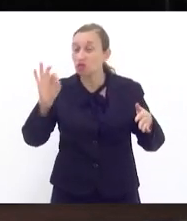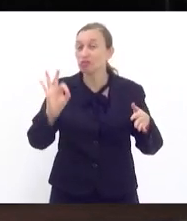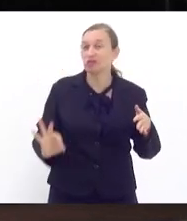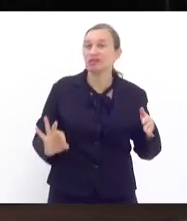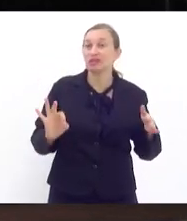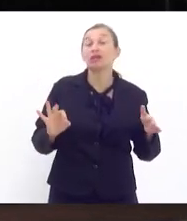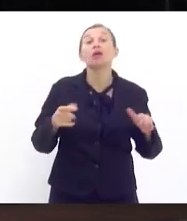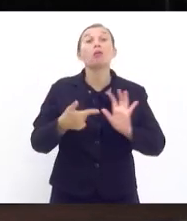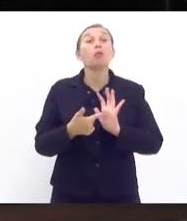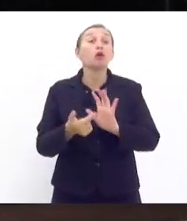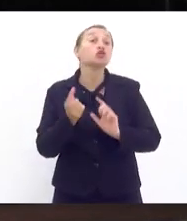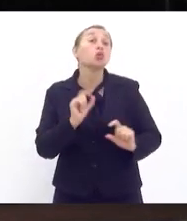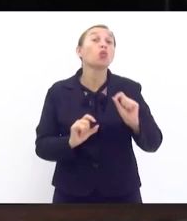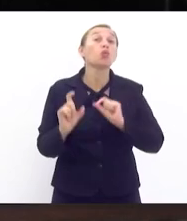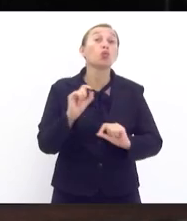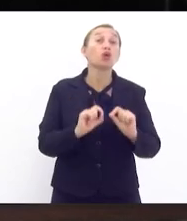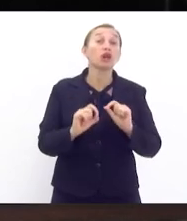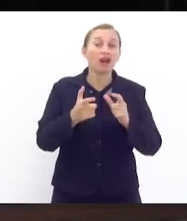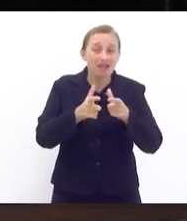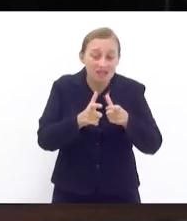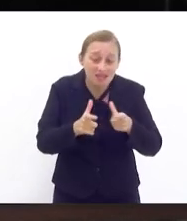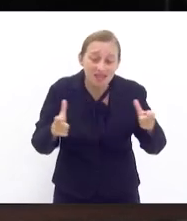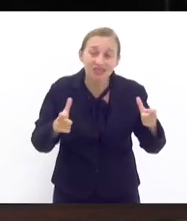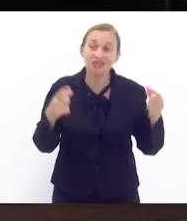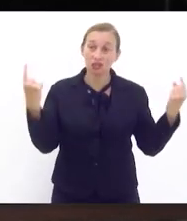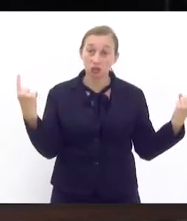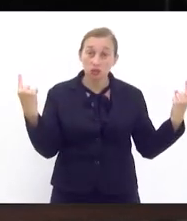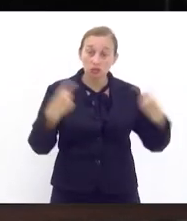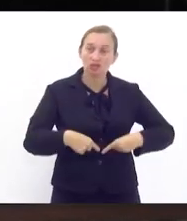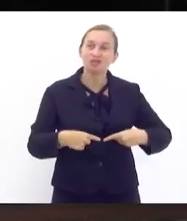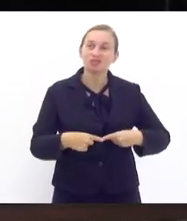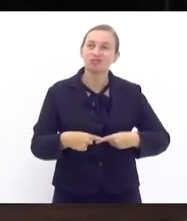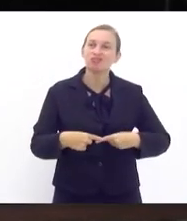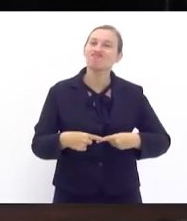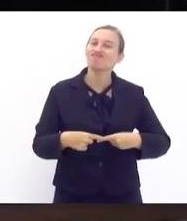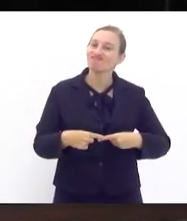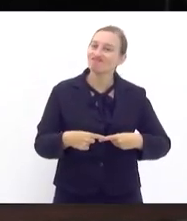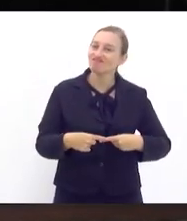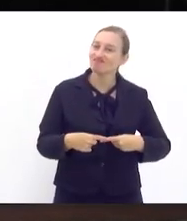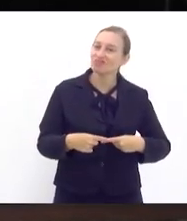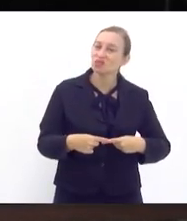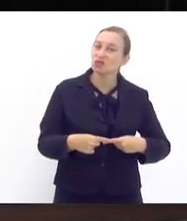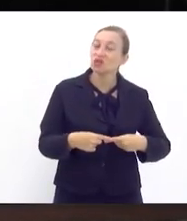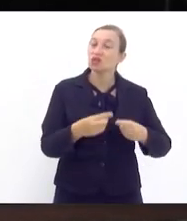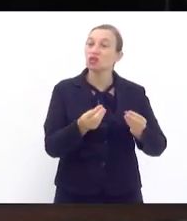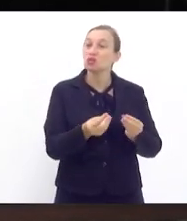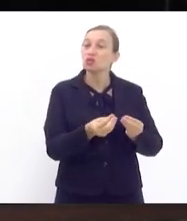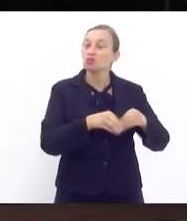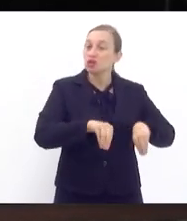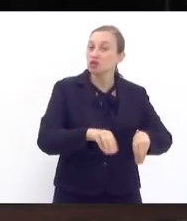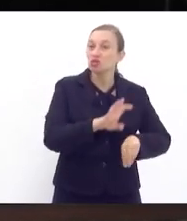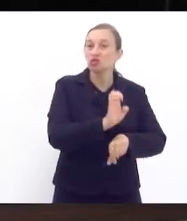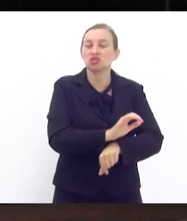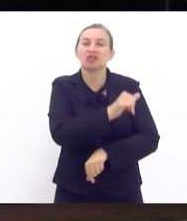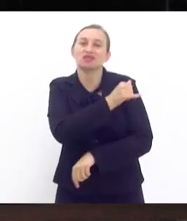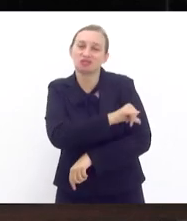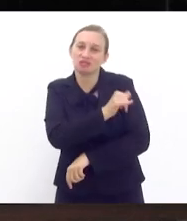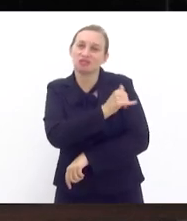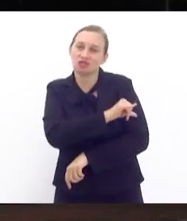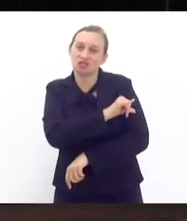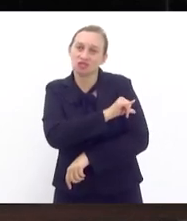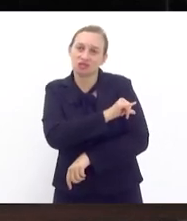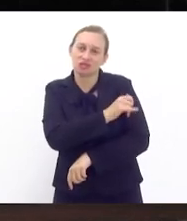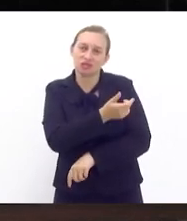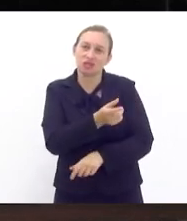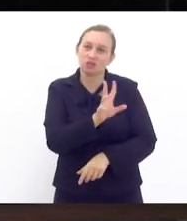6,58%, o que mostra o tamanho do desafio e o que levou o Estado do Rio de Janeiro à adesão ao